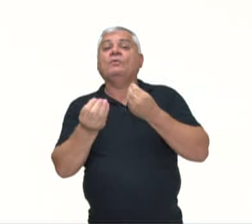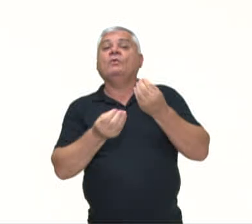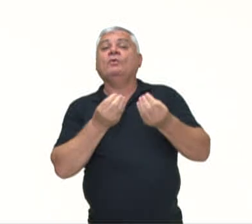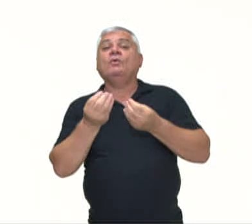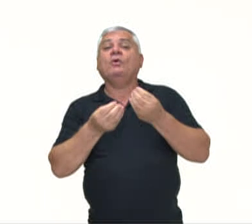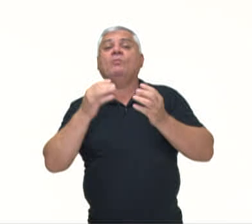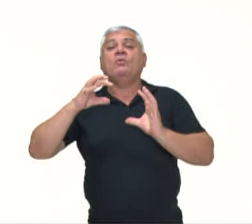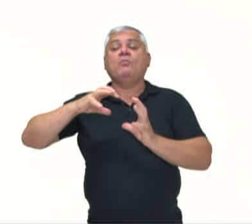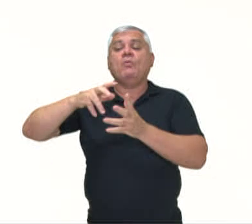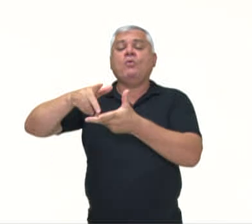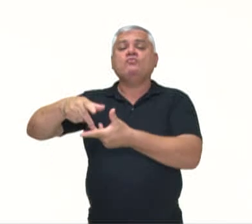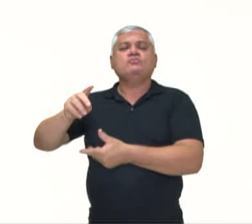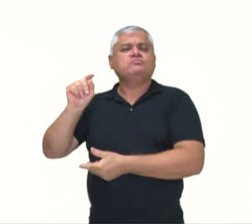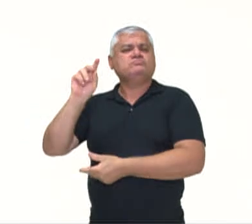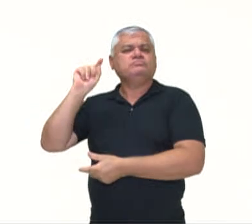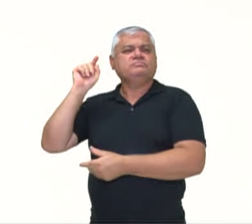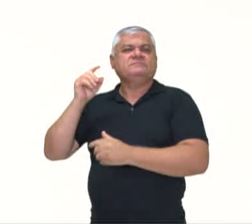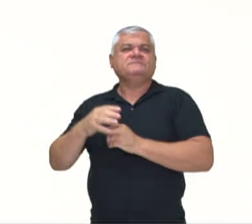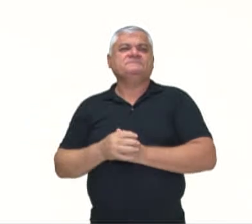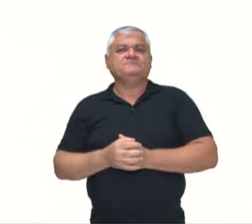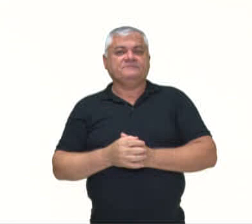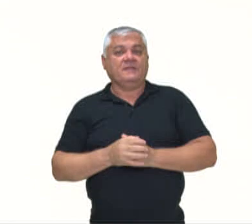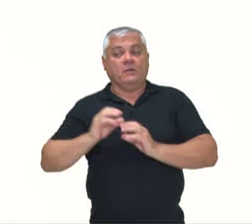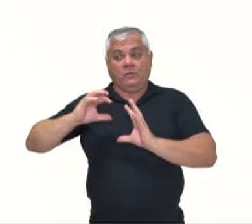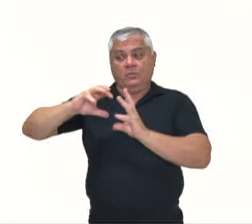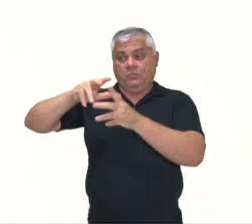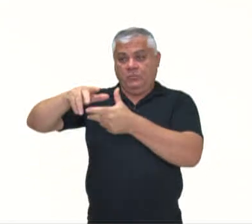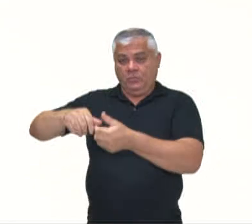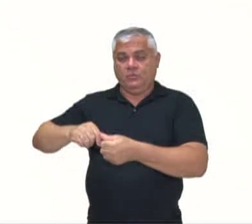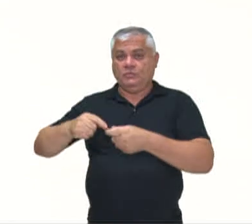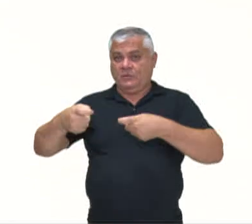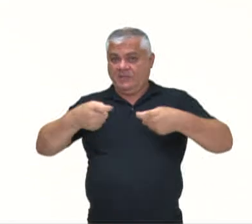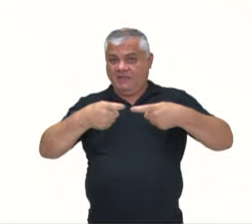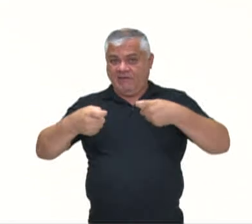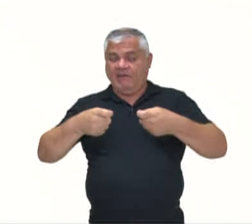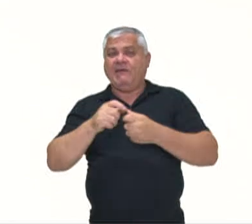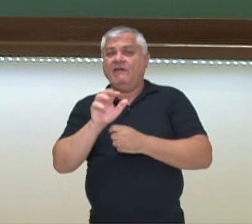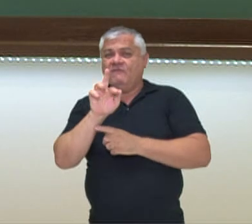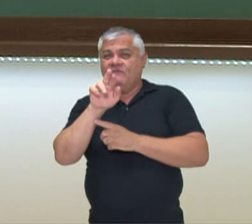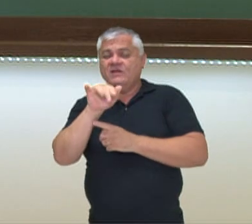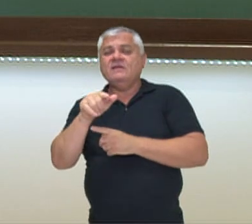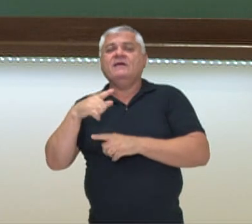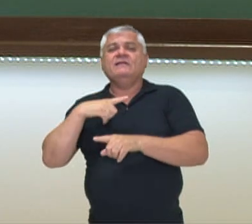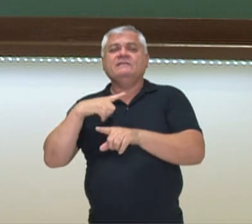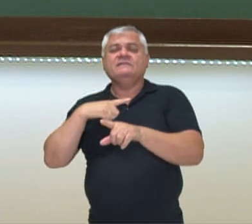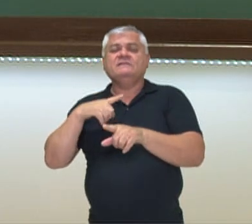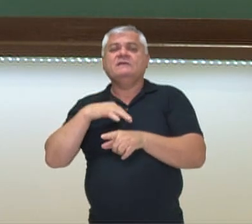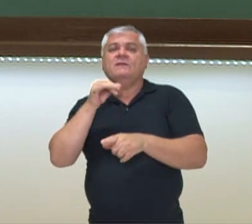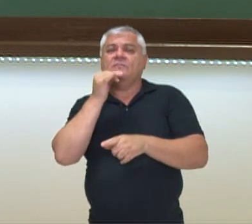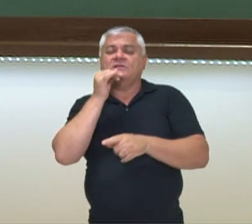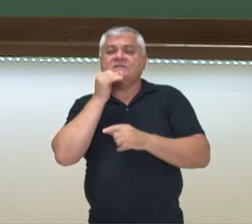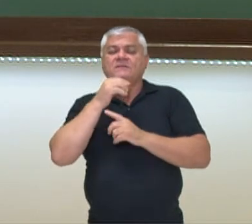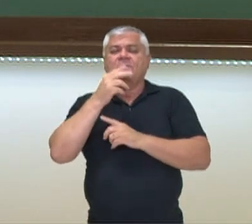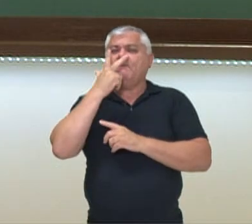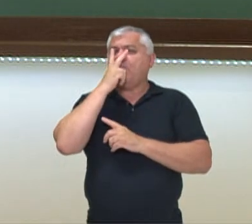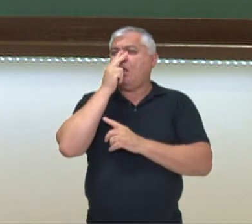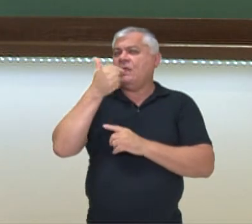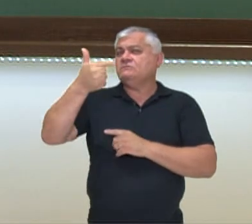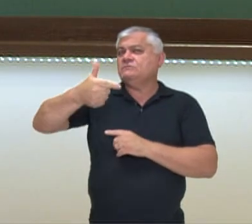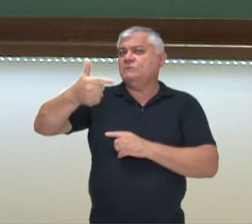era o mundo naquele momento. O mundo durante a Guerra Fria ele vinha com o resultado de pós-Segunda Guerra